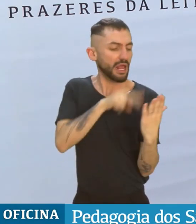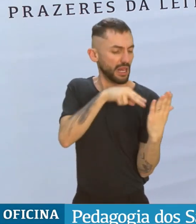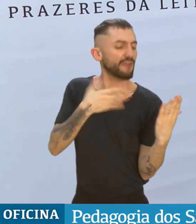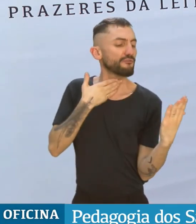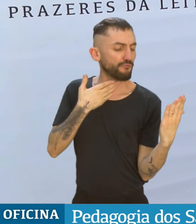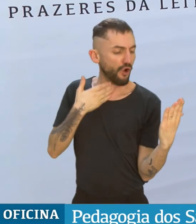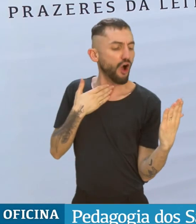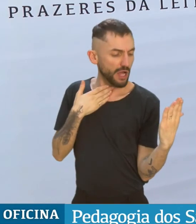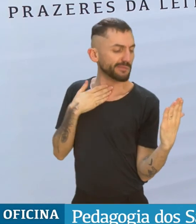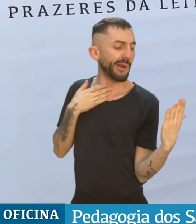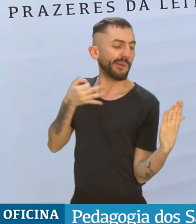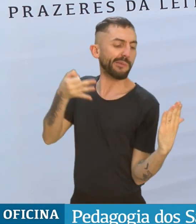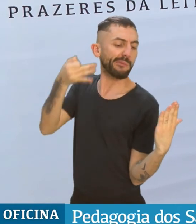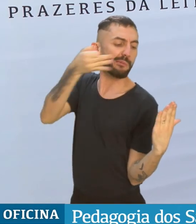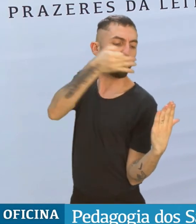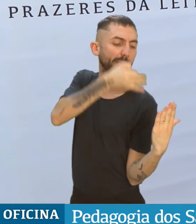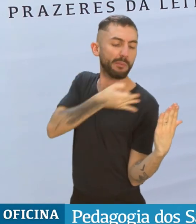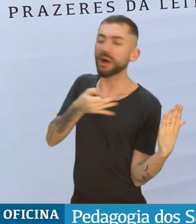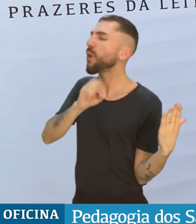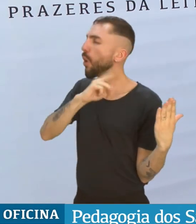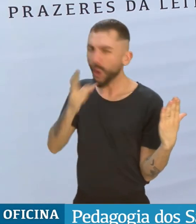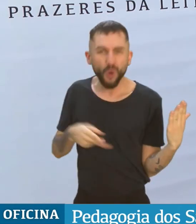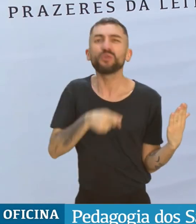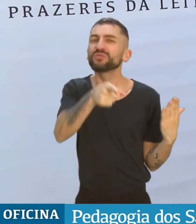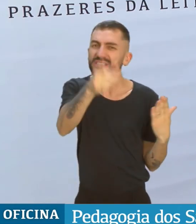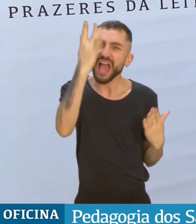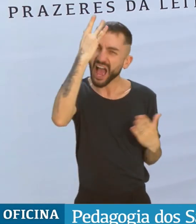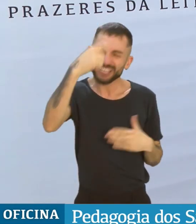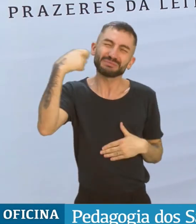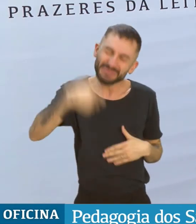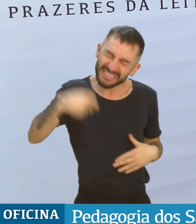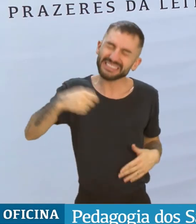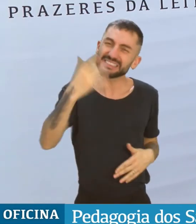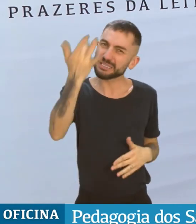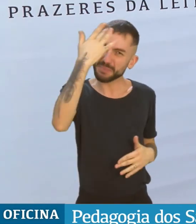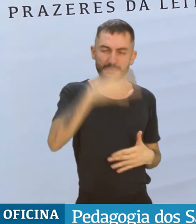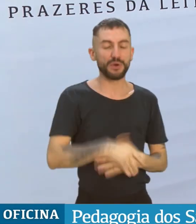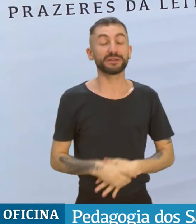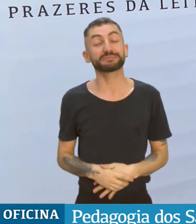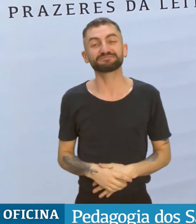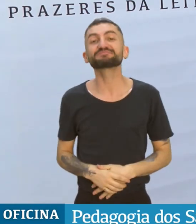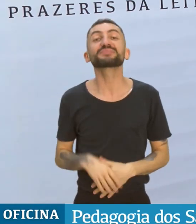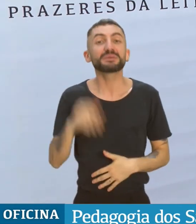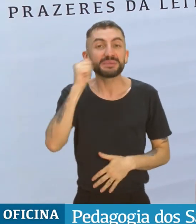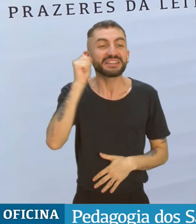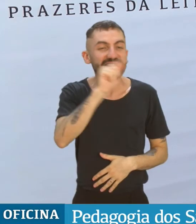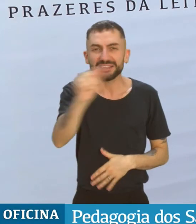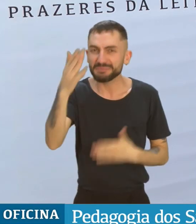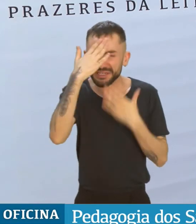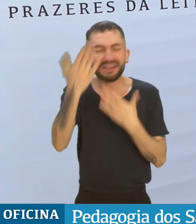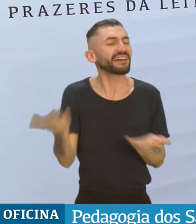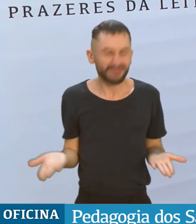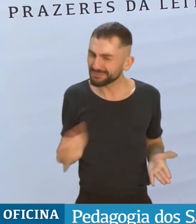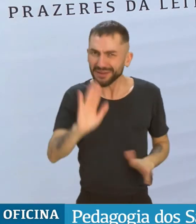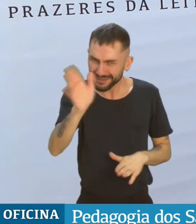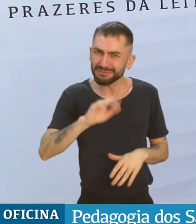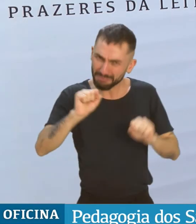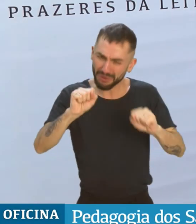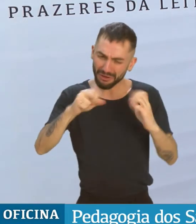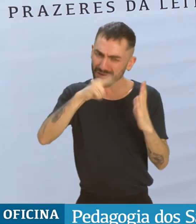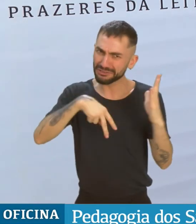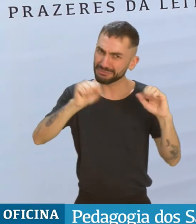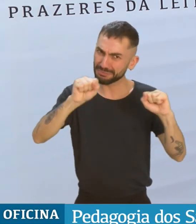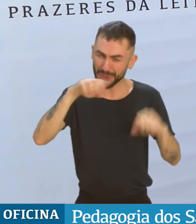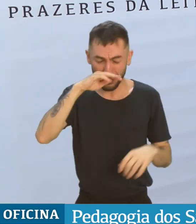do olhar? Ou sua sugestão é memorizar mesmo? Obrigado, meninas. Não, gente, pode ler. O que eu